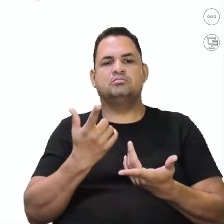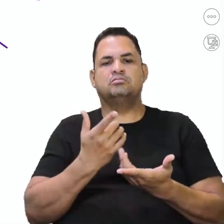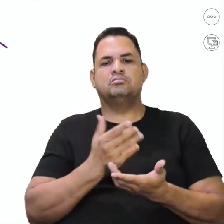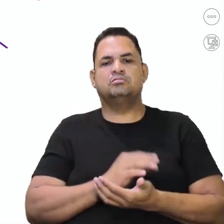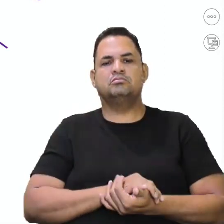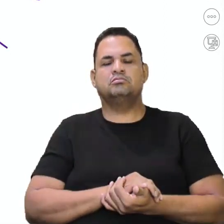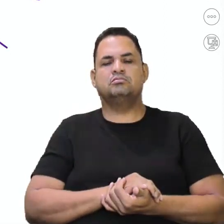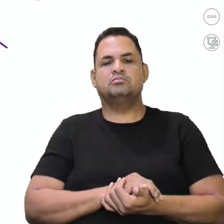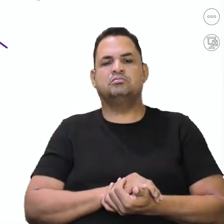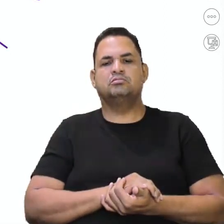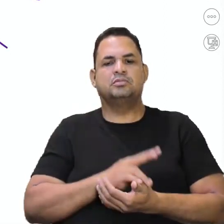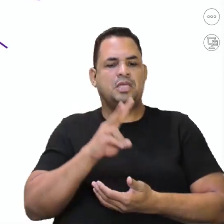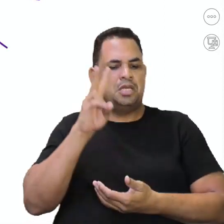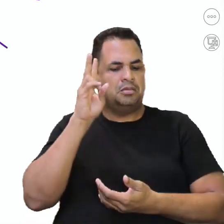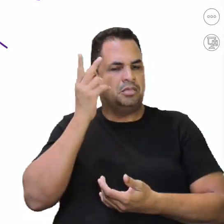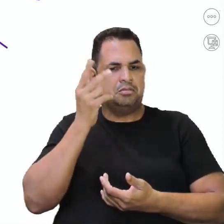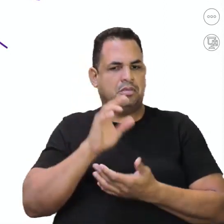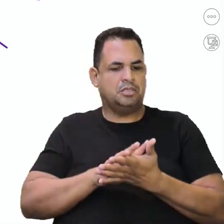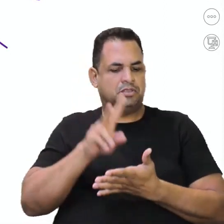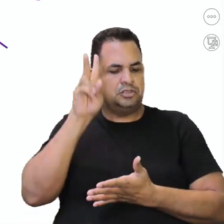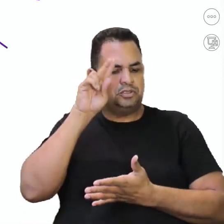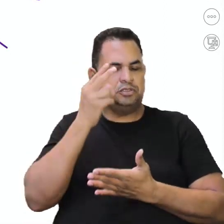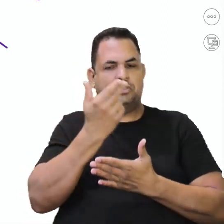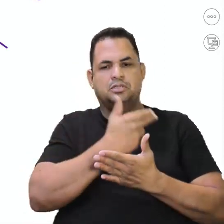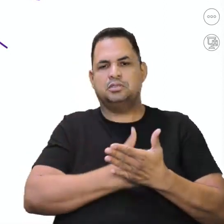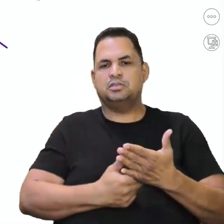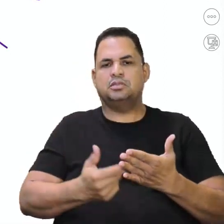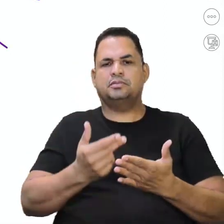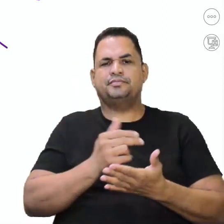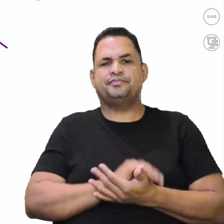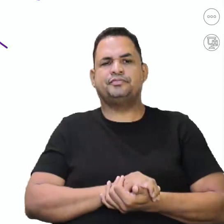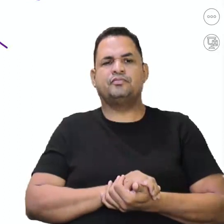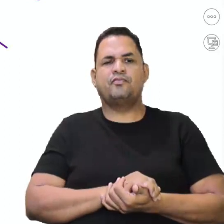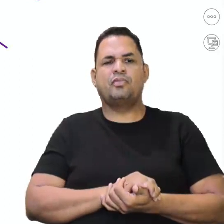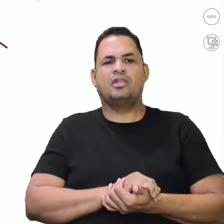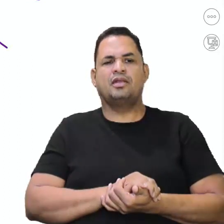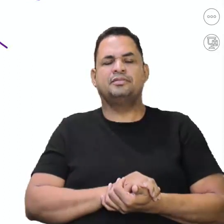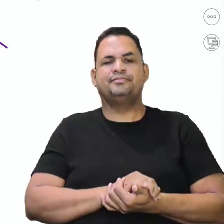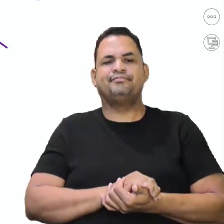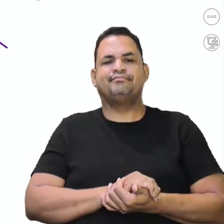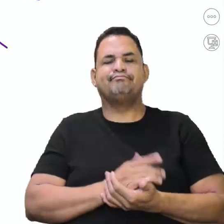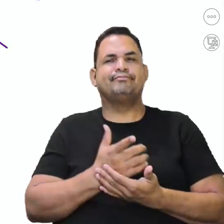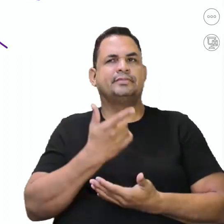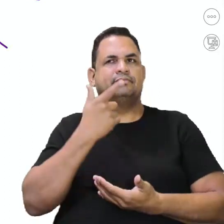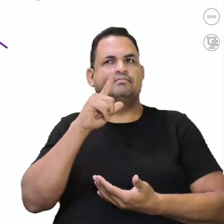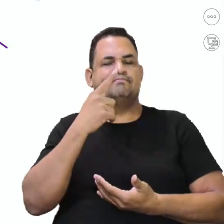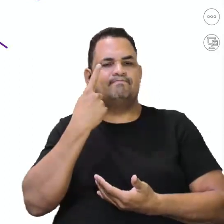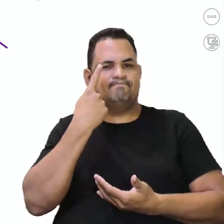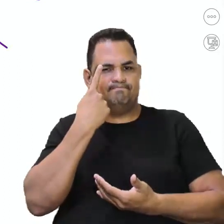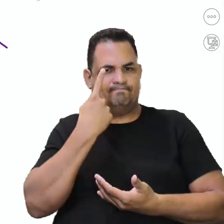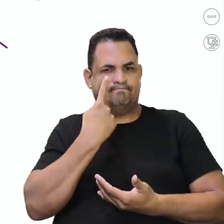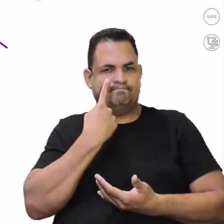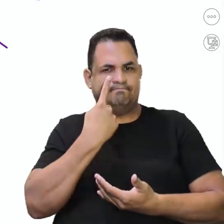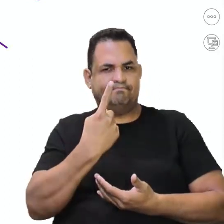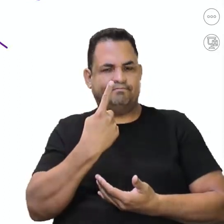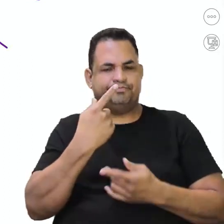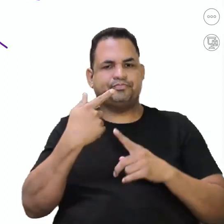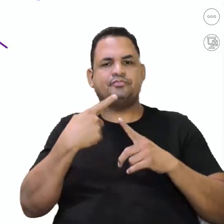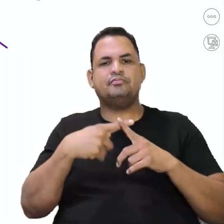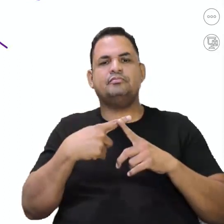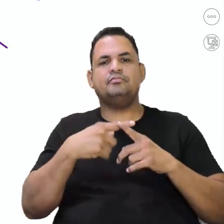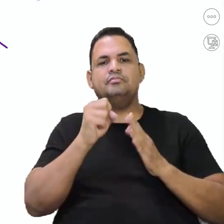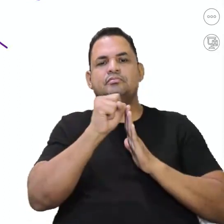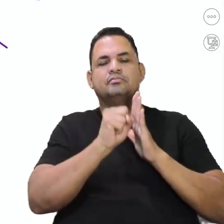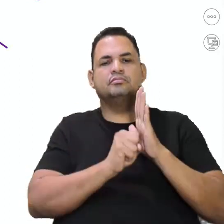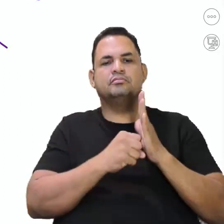é uma illustrated story, então só pode ser um article. E eu também consigo identificar que é um article, porque